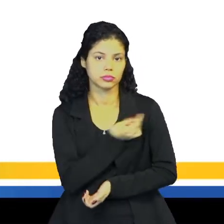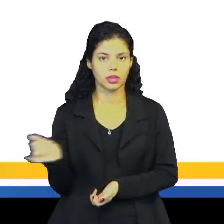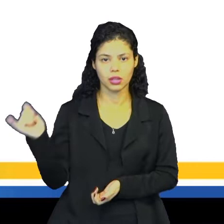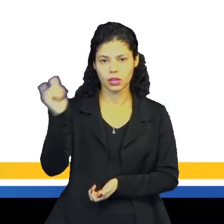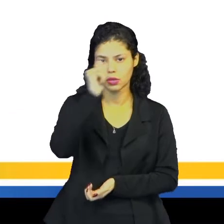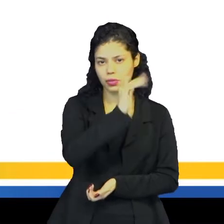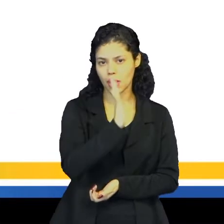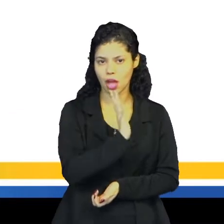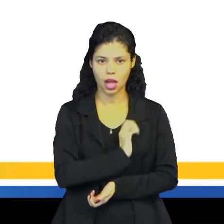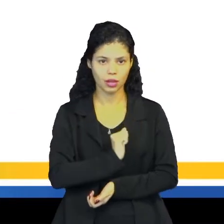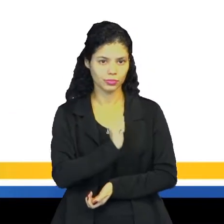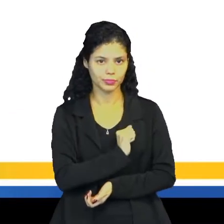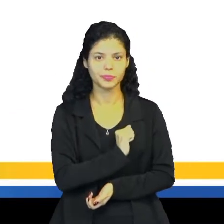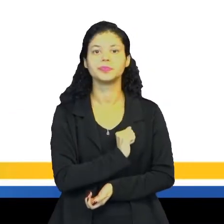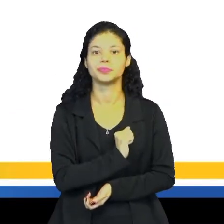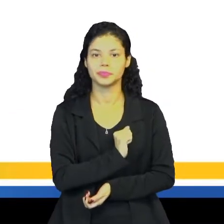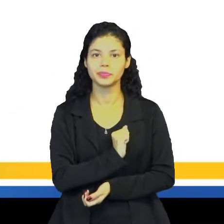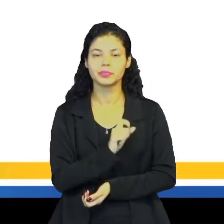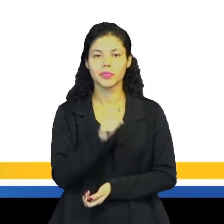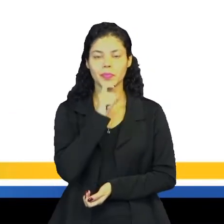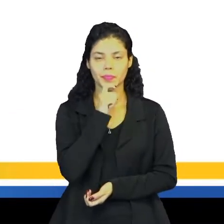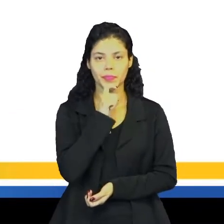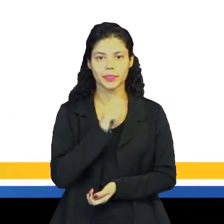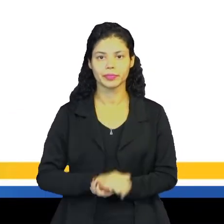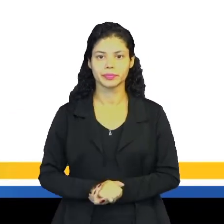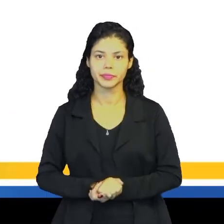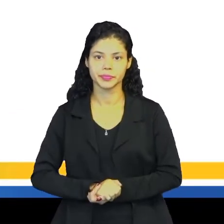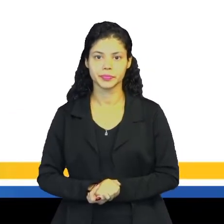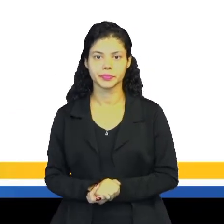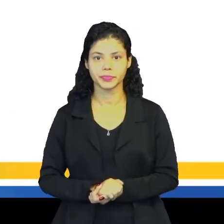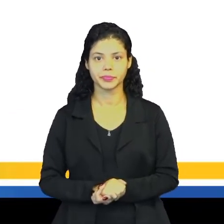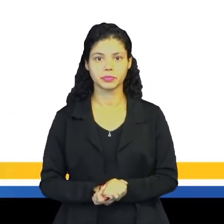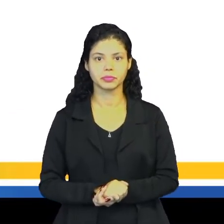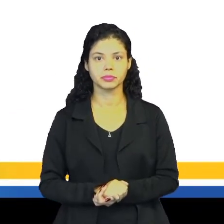Nós amamos ou adoramos, né, viajar no inverno.